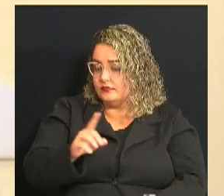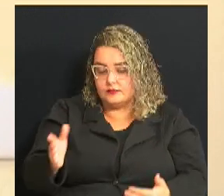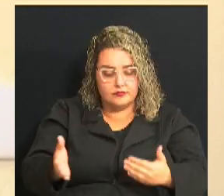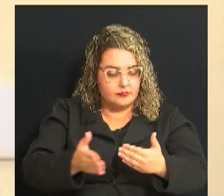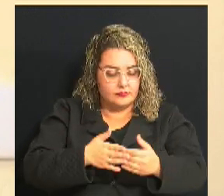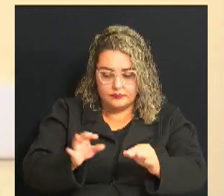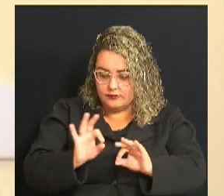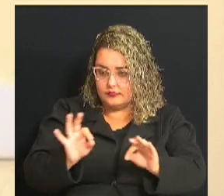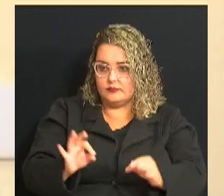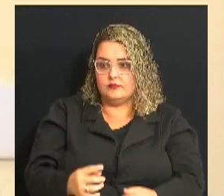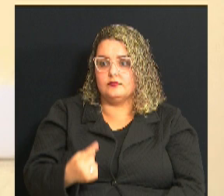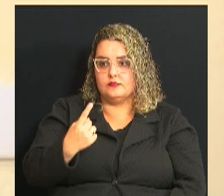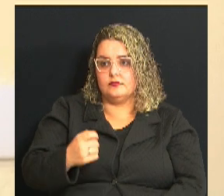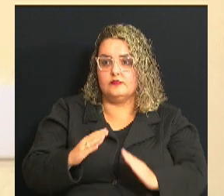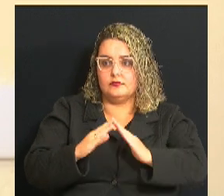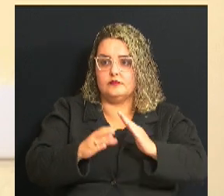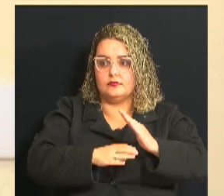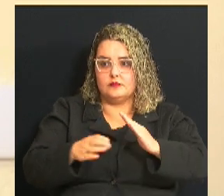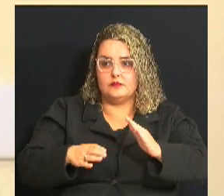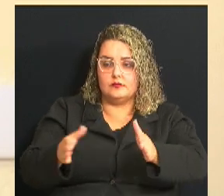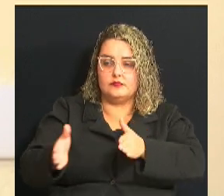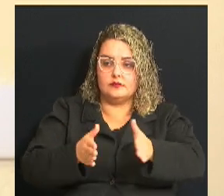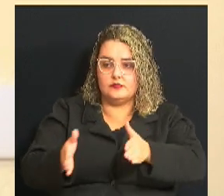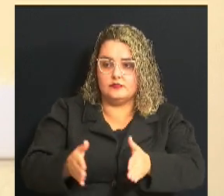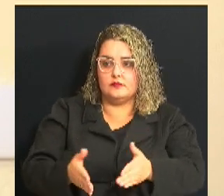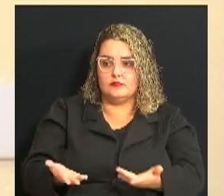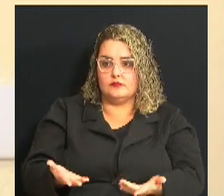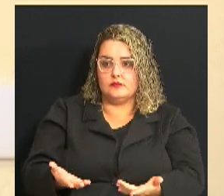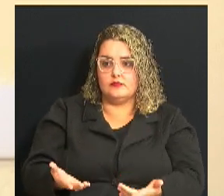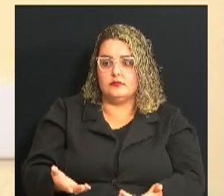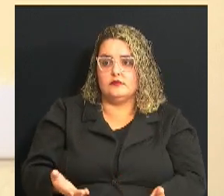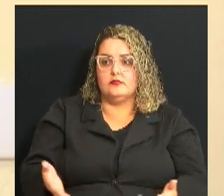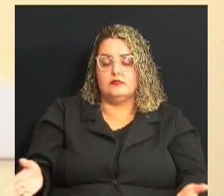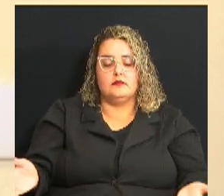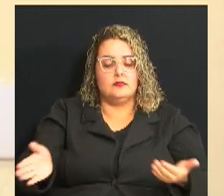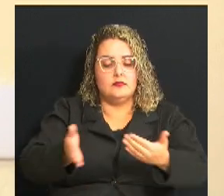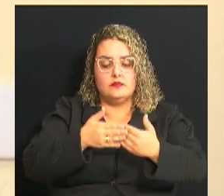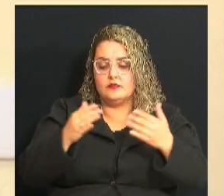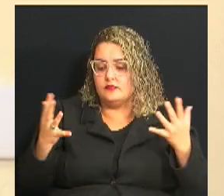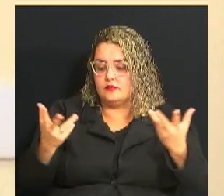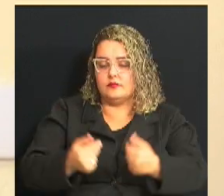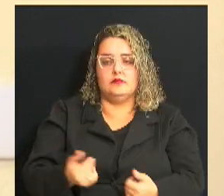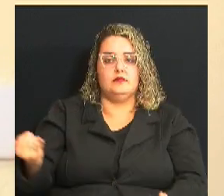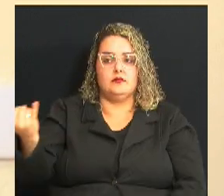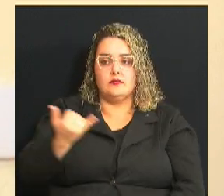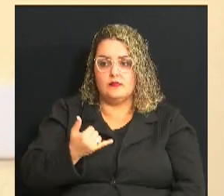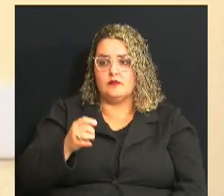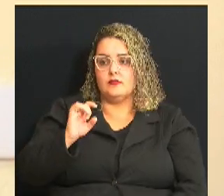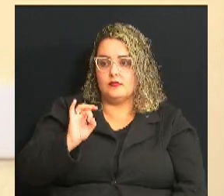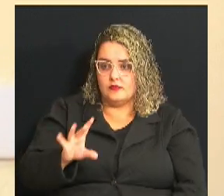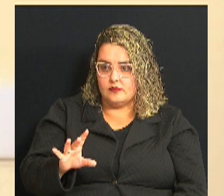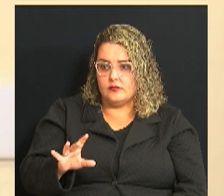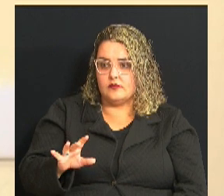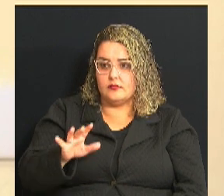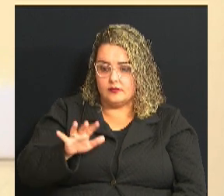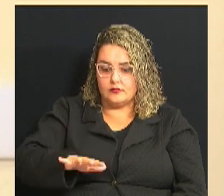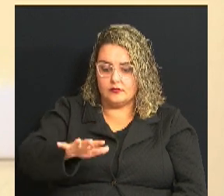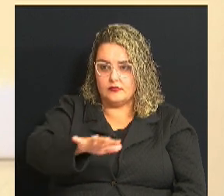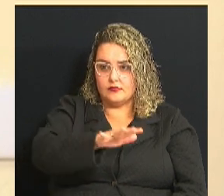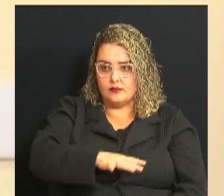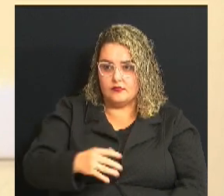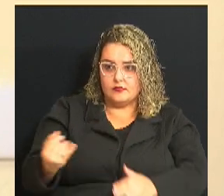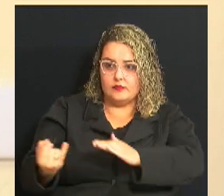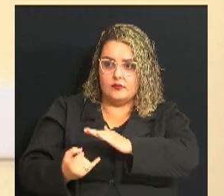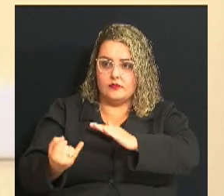a única clínica acessível que, naquele dia que falaram que fecha tudo, que podia ficar só as instituições